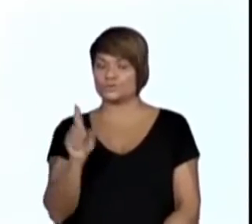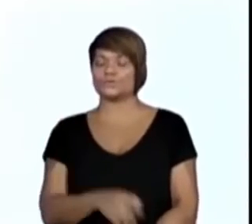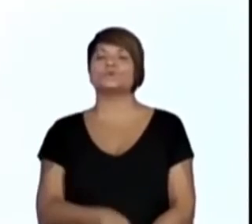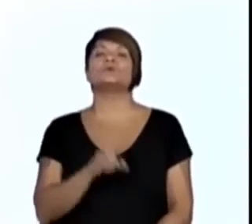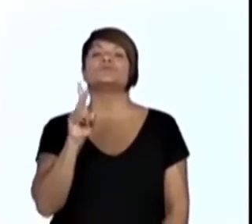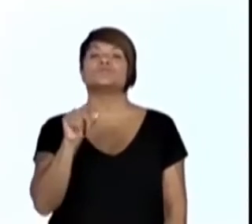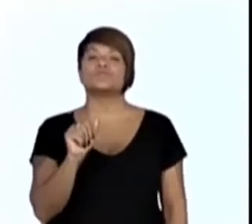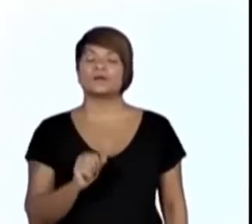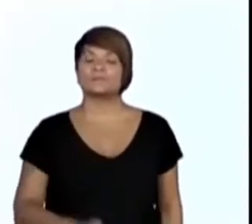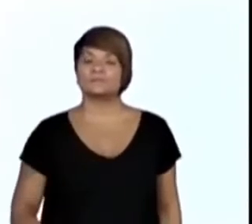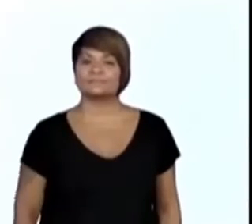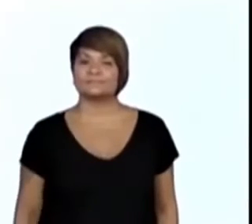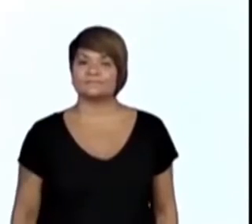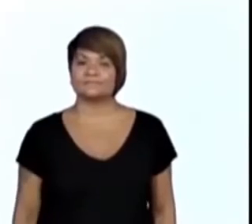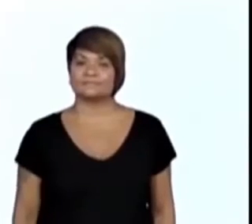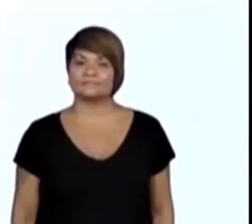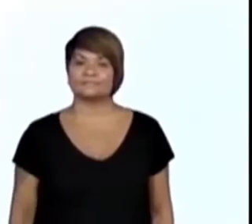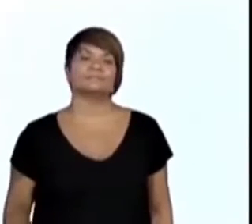dia que é?